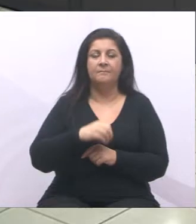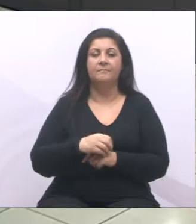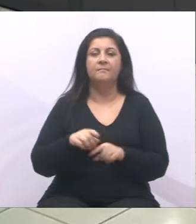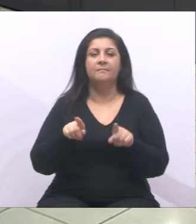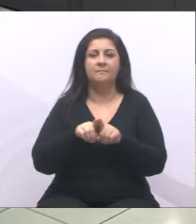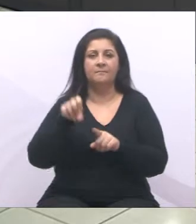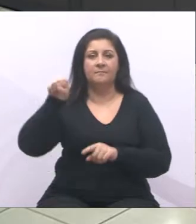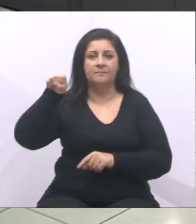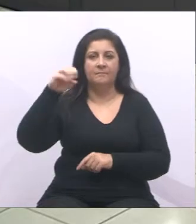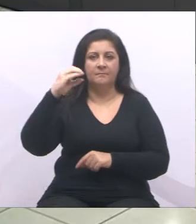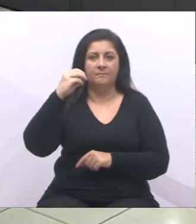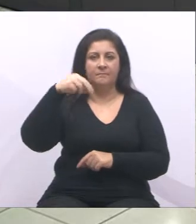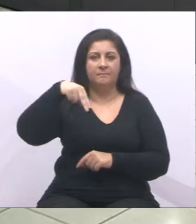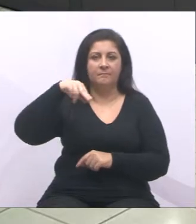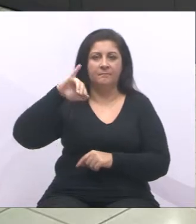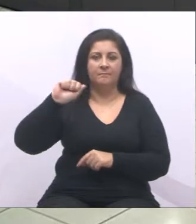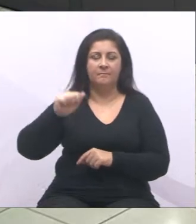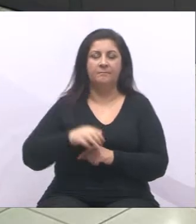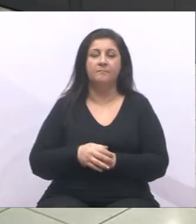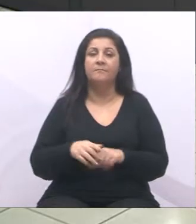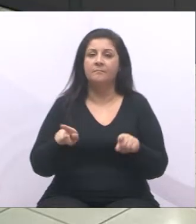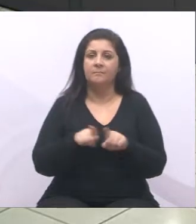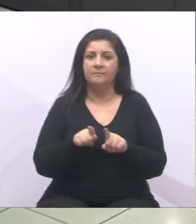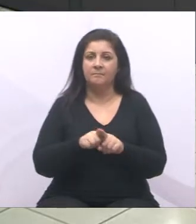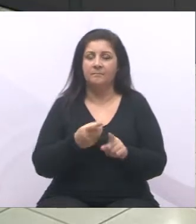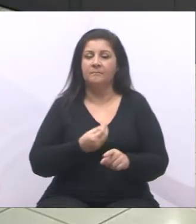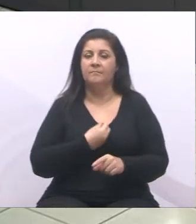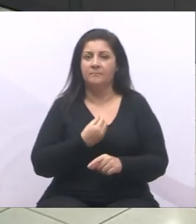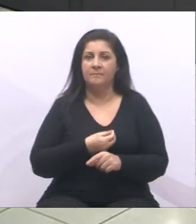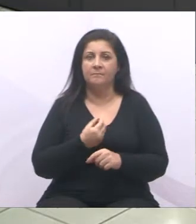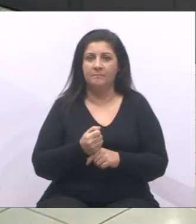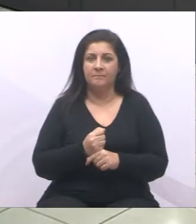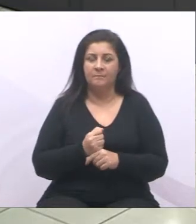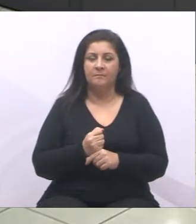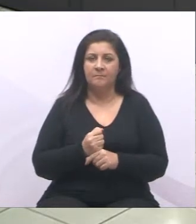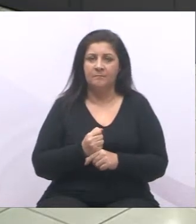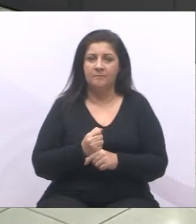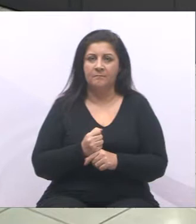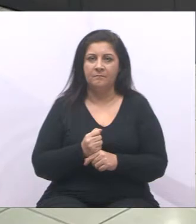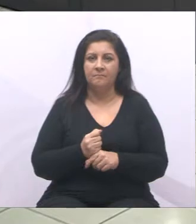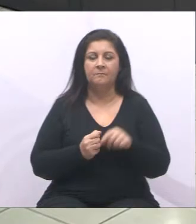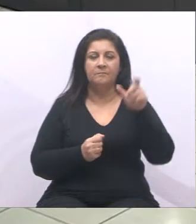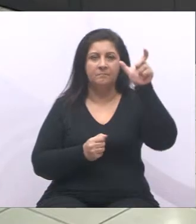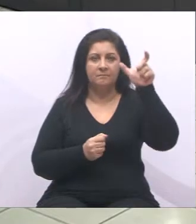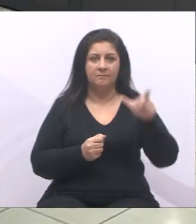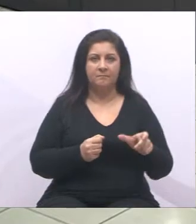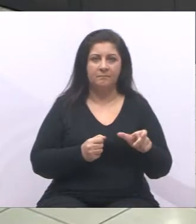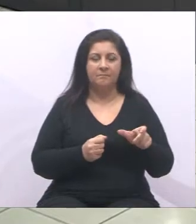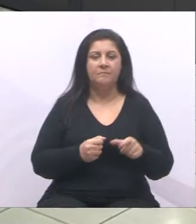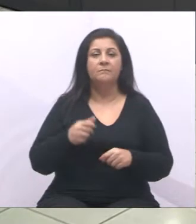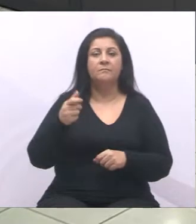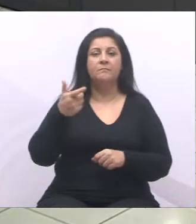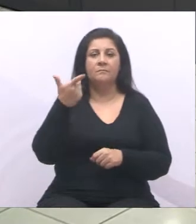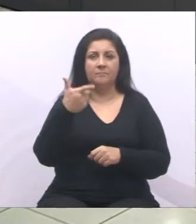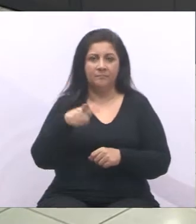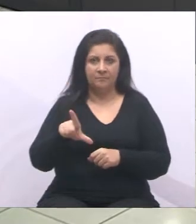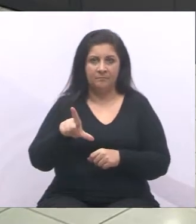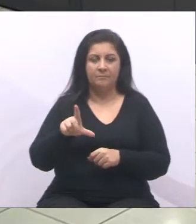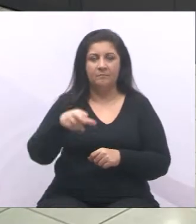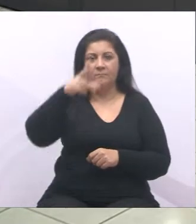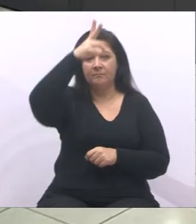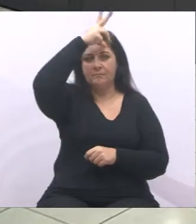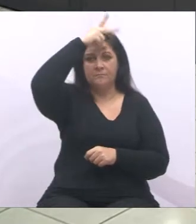Gonçalves, do PL. Também está presente, como dito, o excelentíssimo doutor Isaías José de Santana, reeleito prefeito